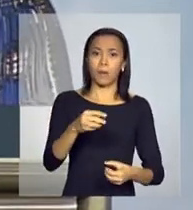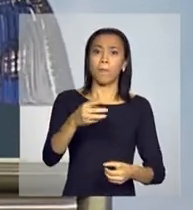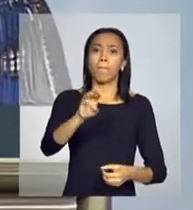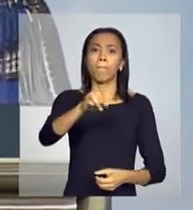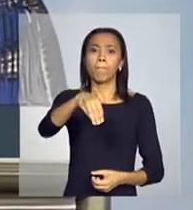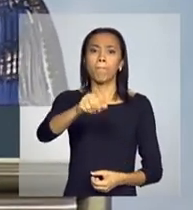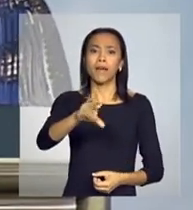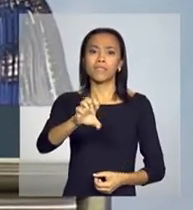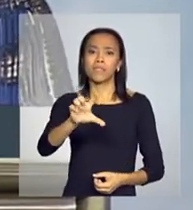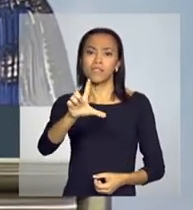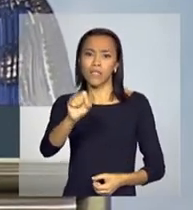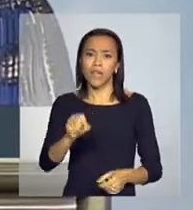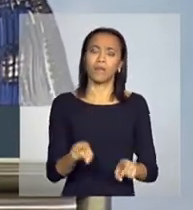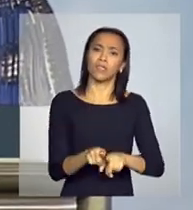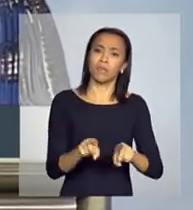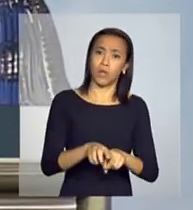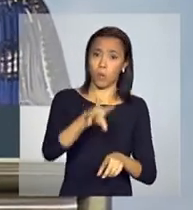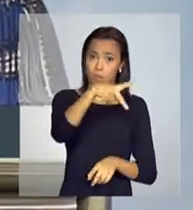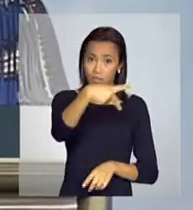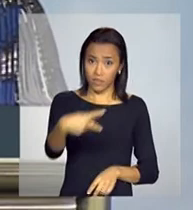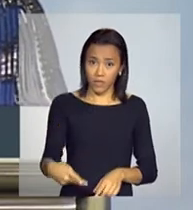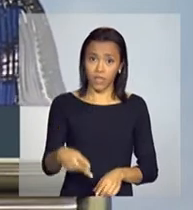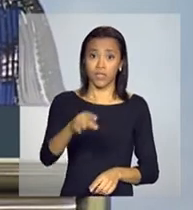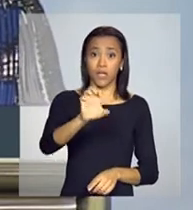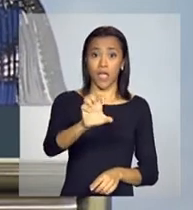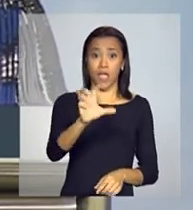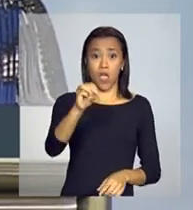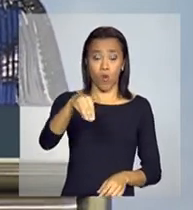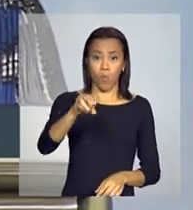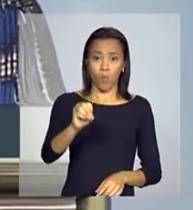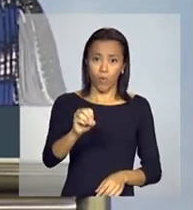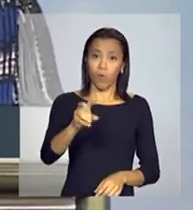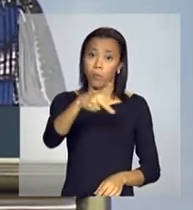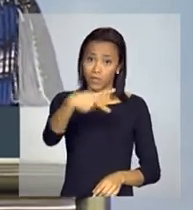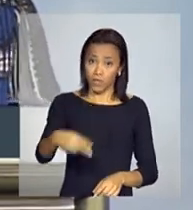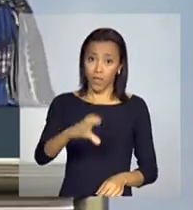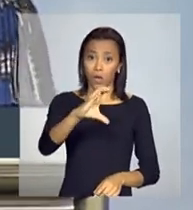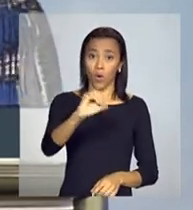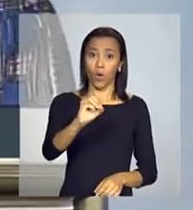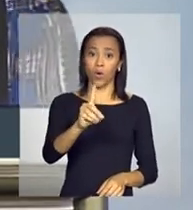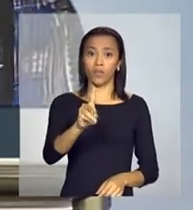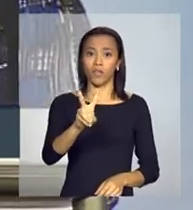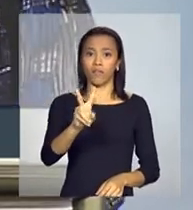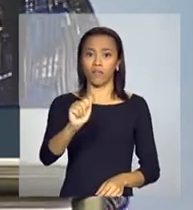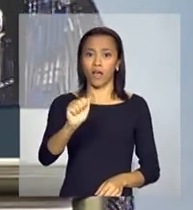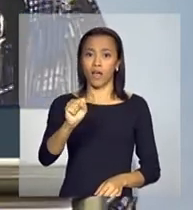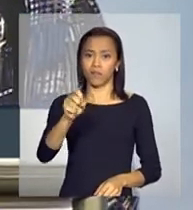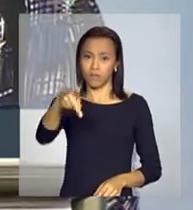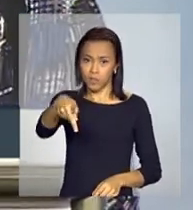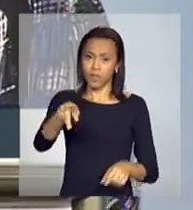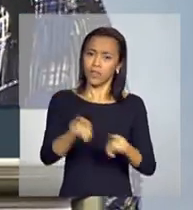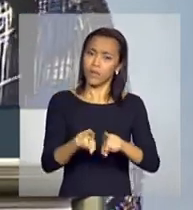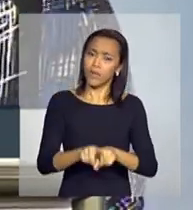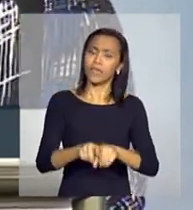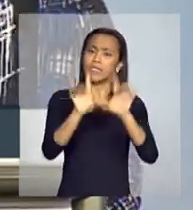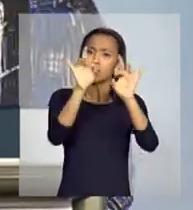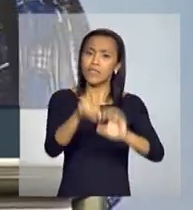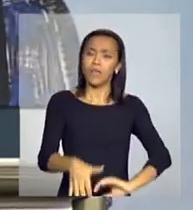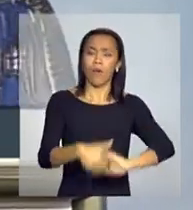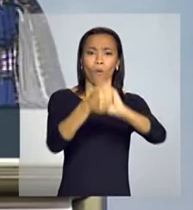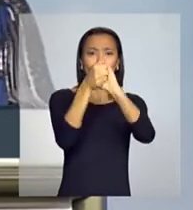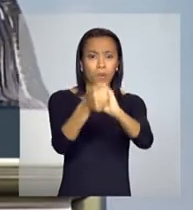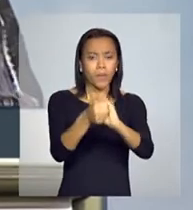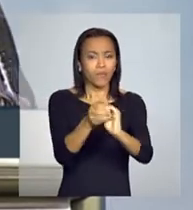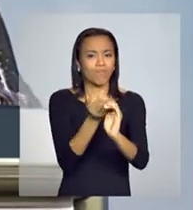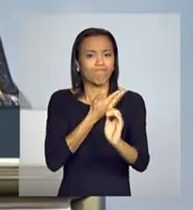Beltrão, o presidente Elmo Vaz da Codevasf. Queria dirigir um cumprimento especial à